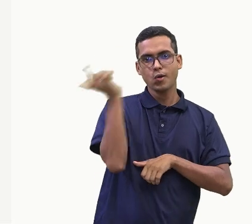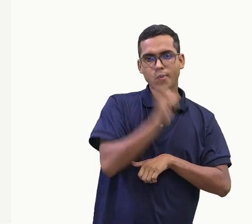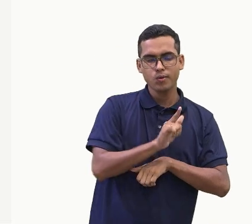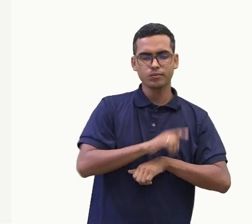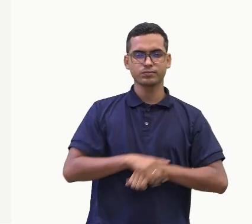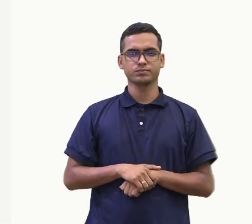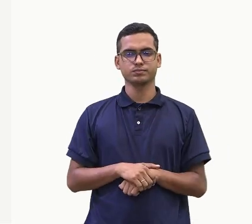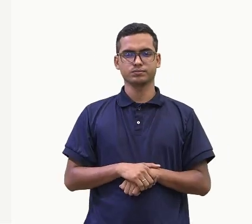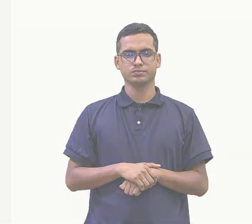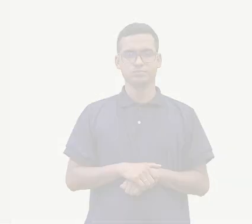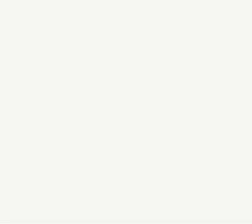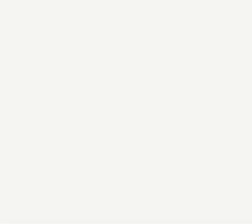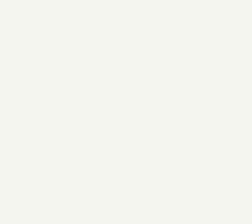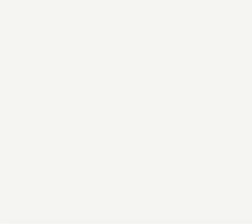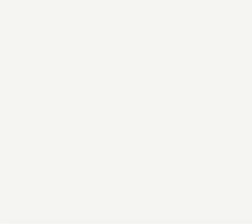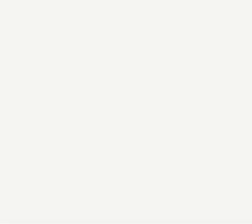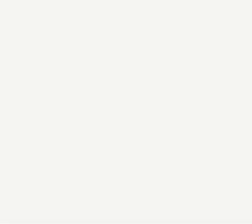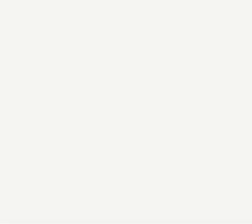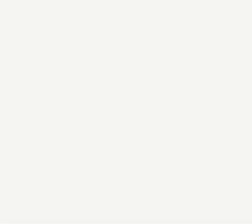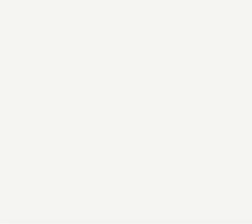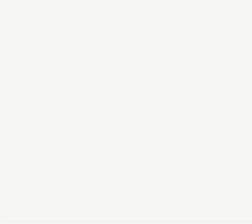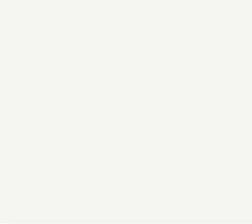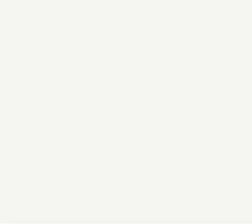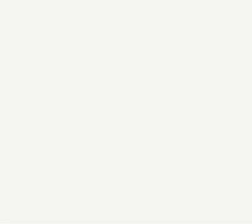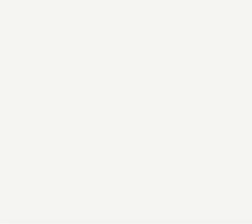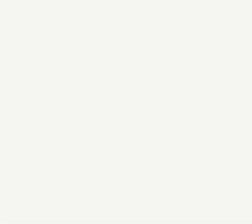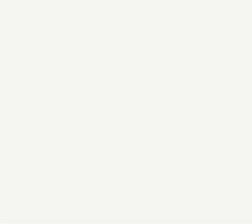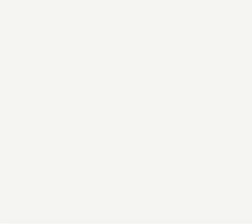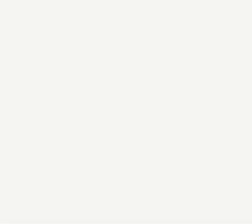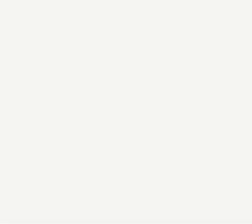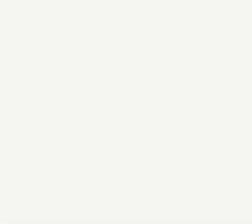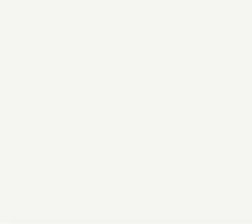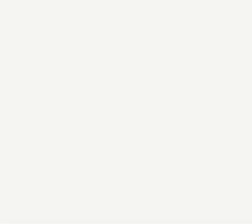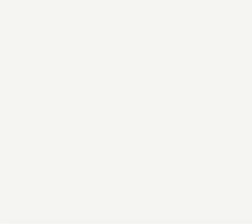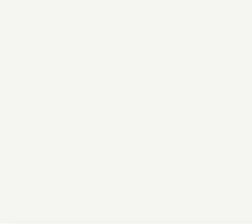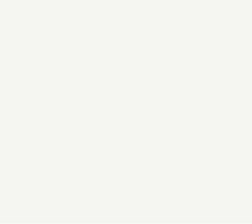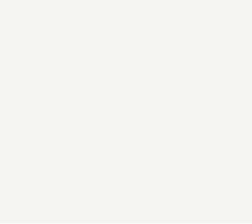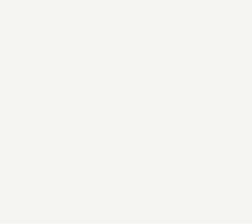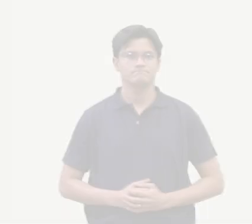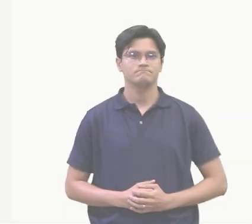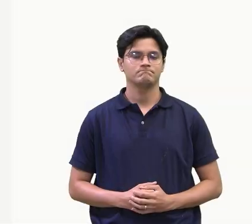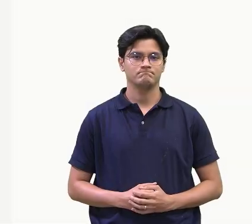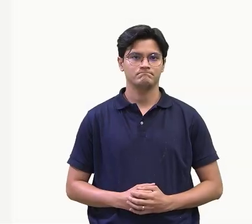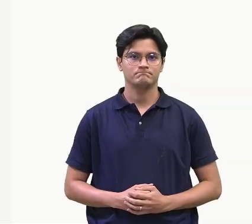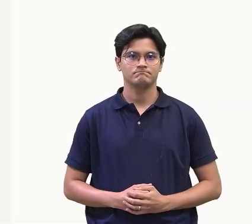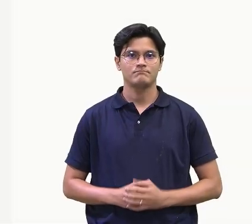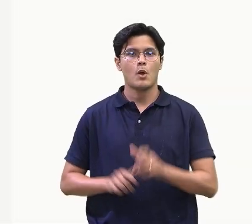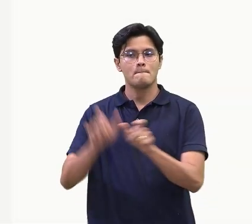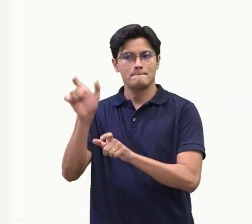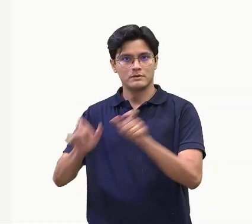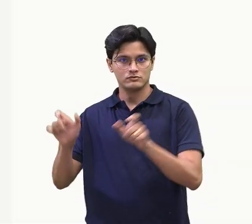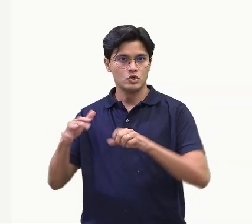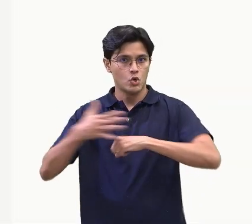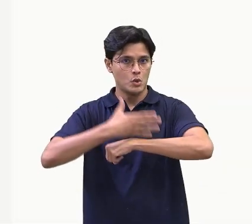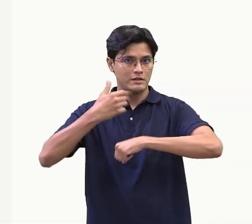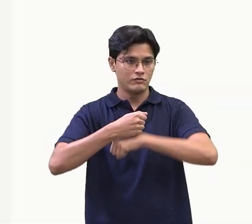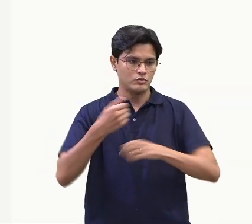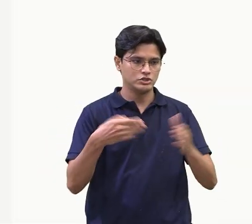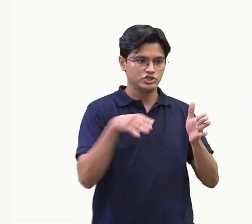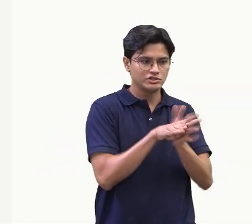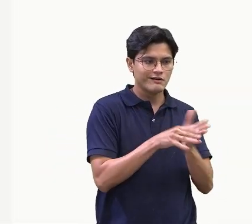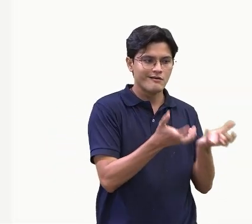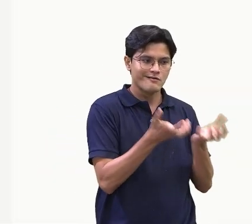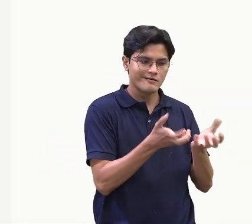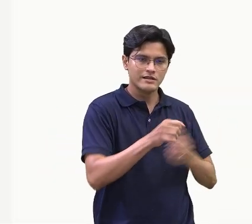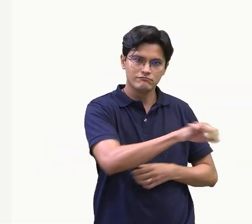do colonizador, eles foram perdendo esse direito à terra, porque o colonizador queria essas melhores terras para praticar